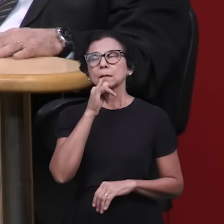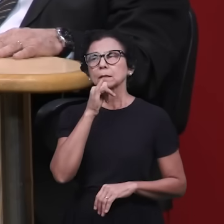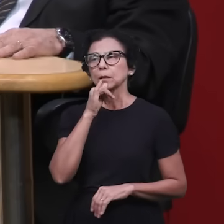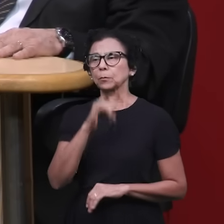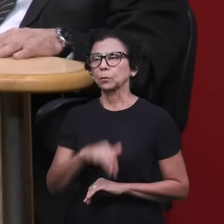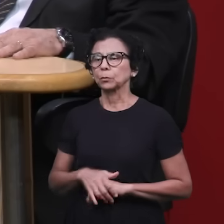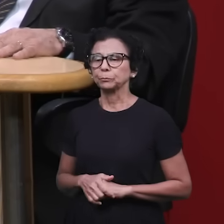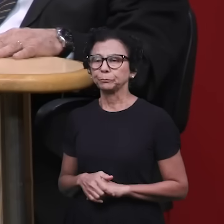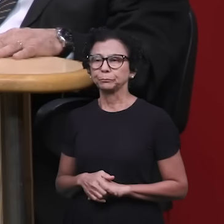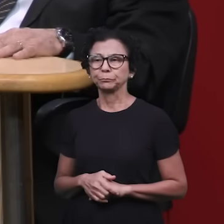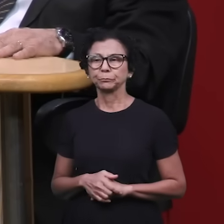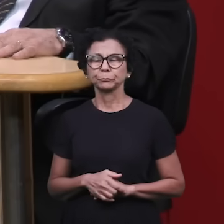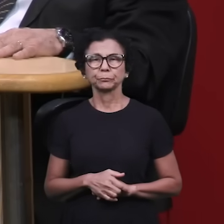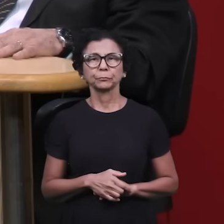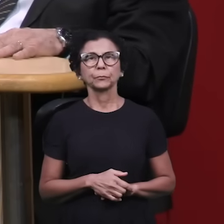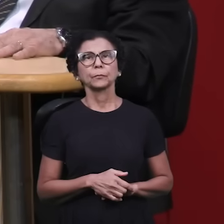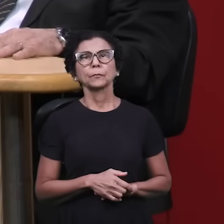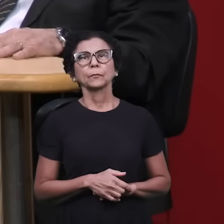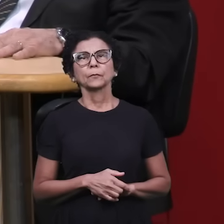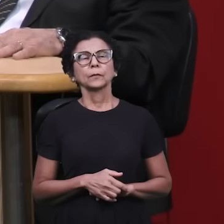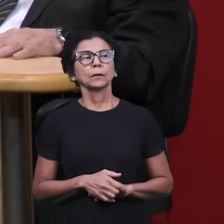não pode